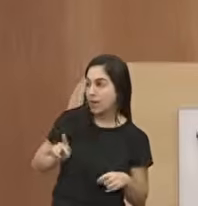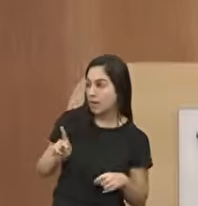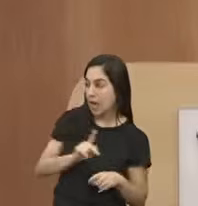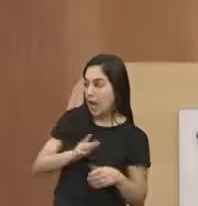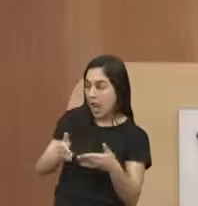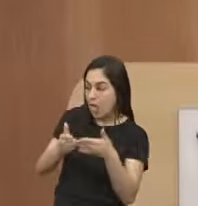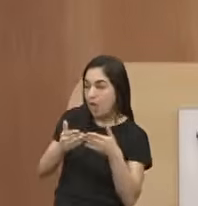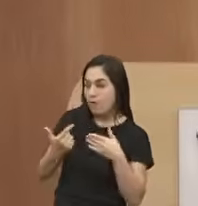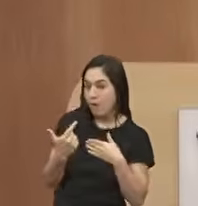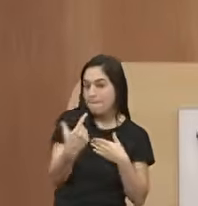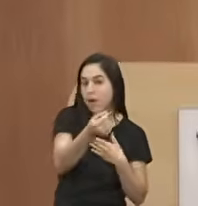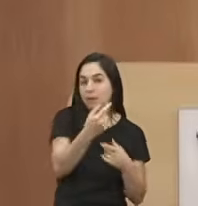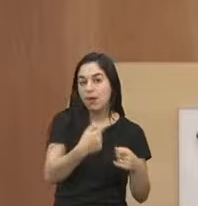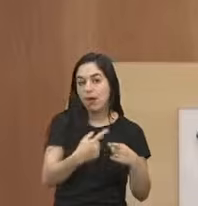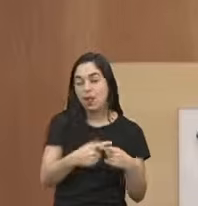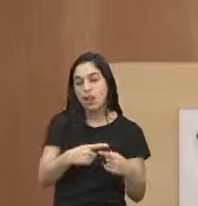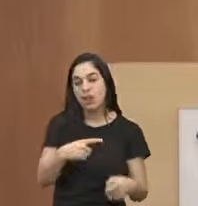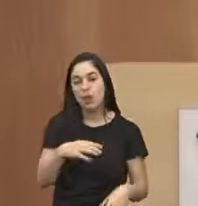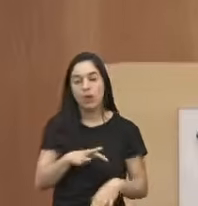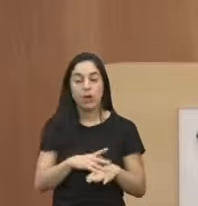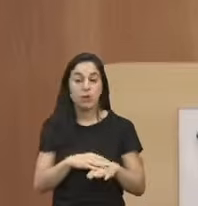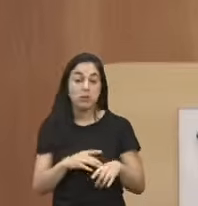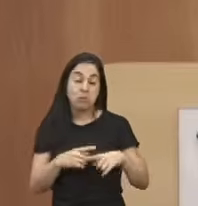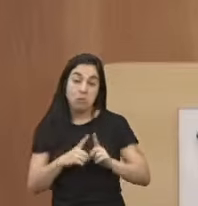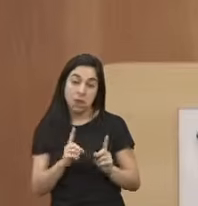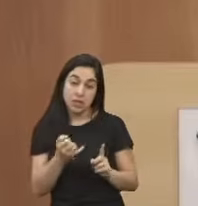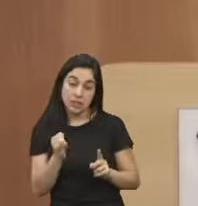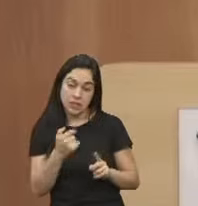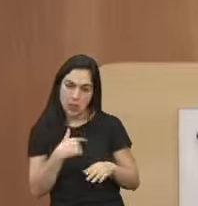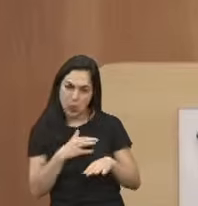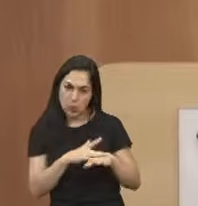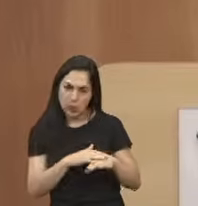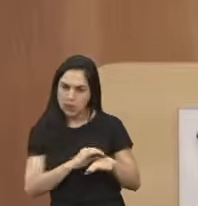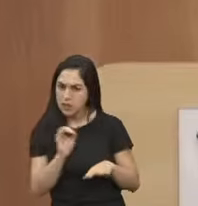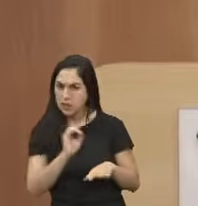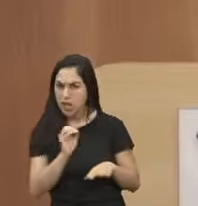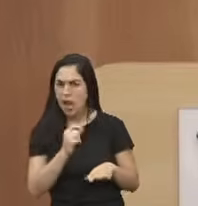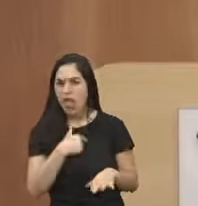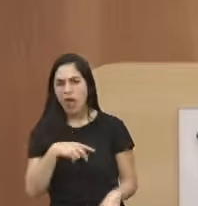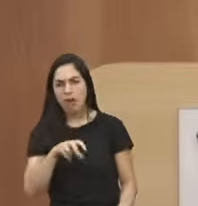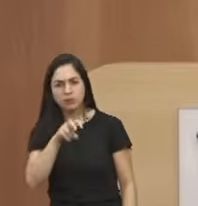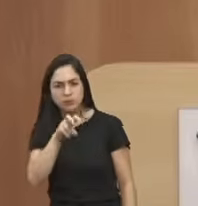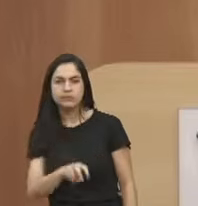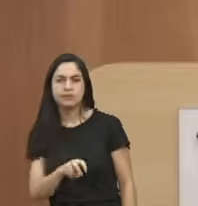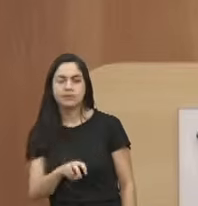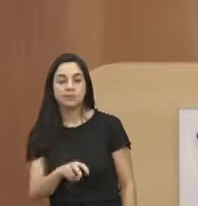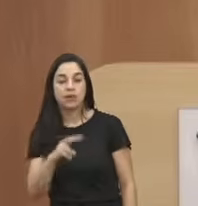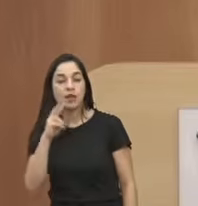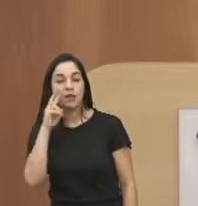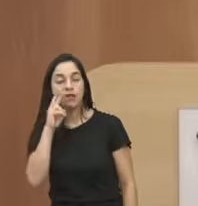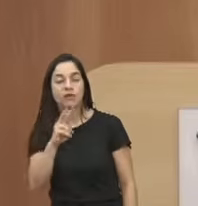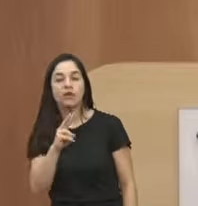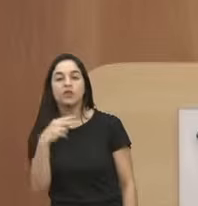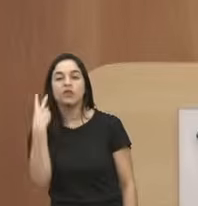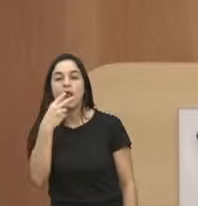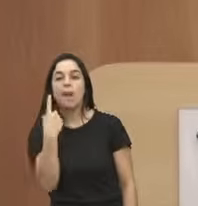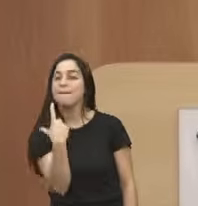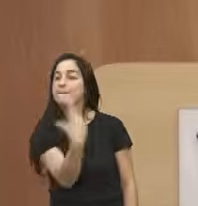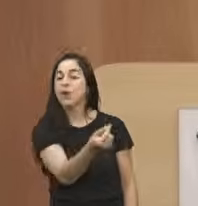estou doente. Mas enquanto eu não estiver doente, eu fico aqui nessa cadeira ali, ó. E vejo o vereador sair daqui e ir